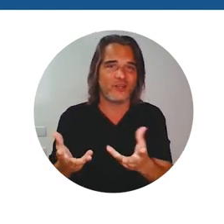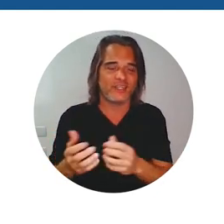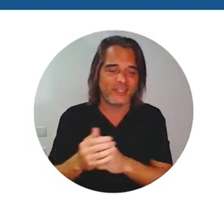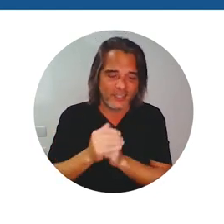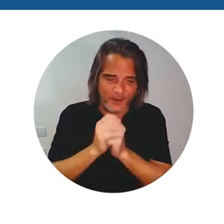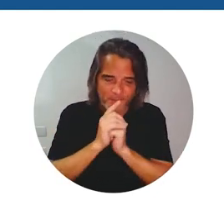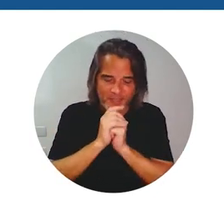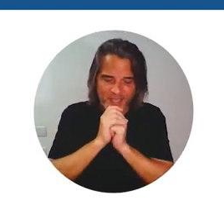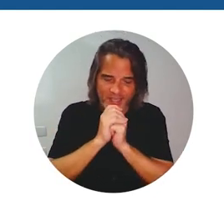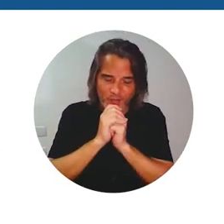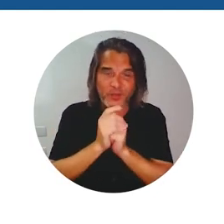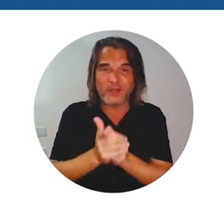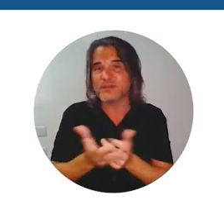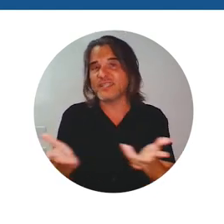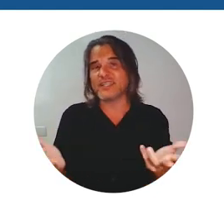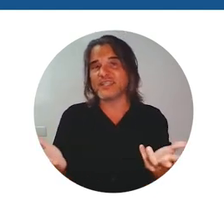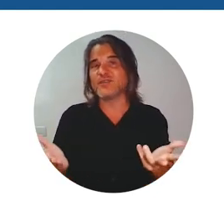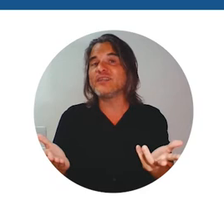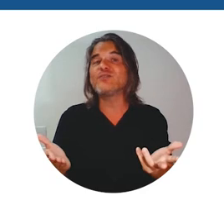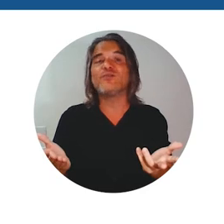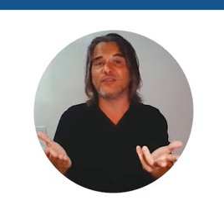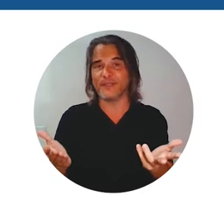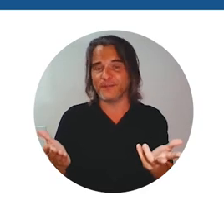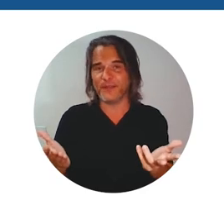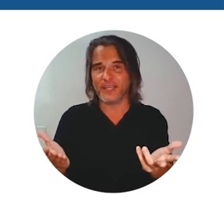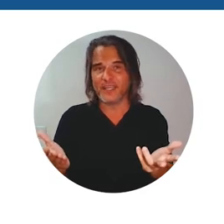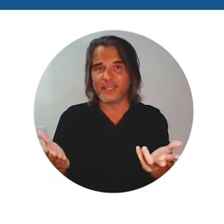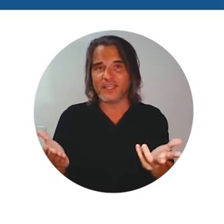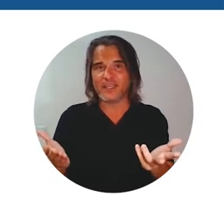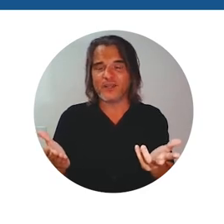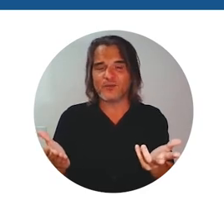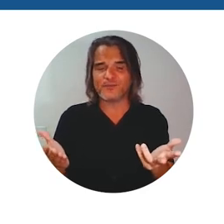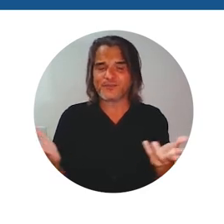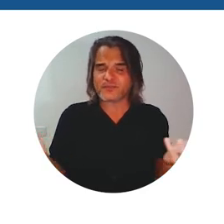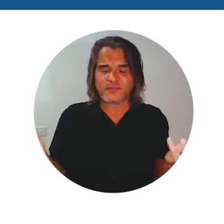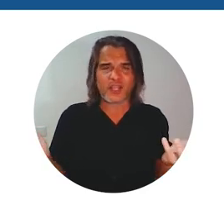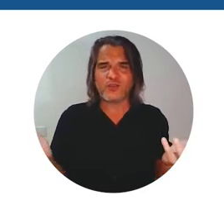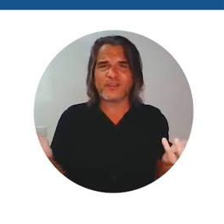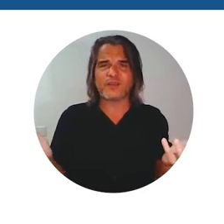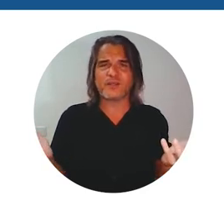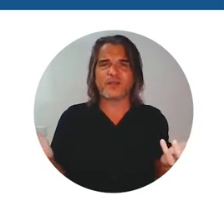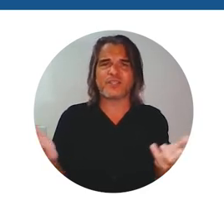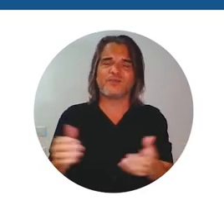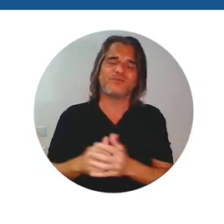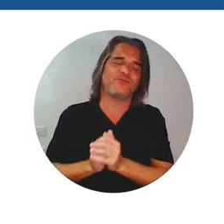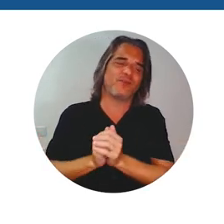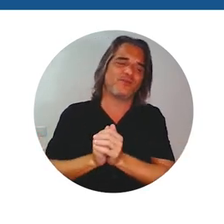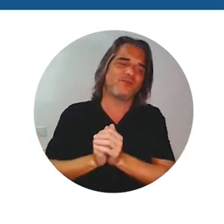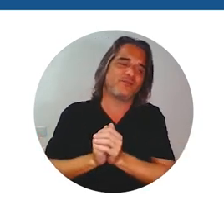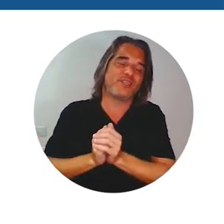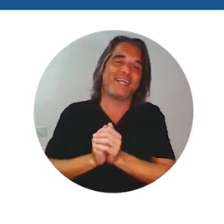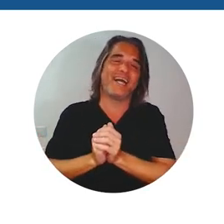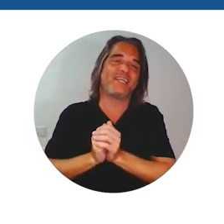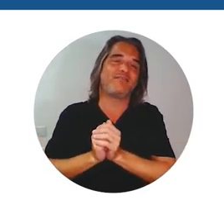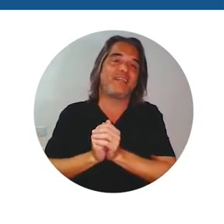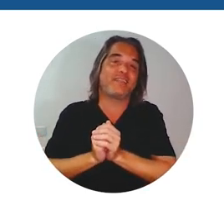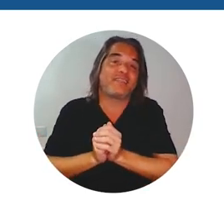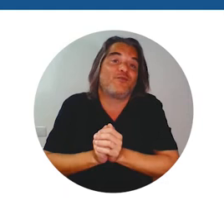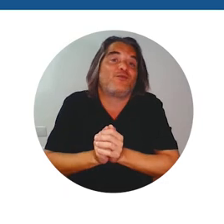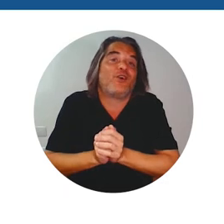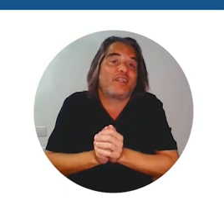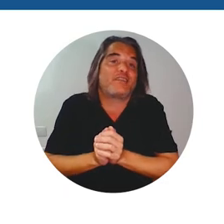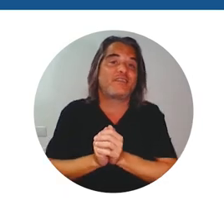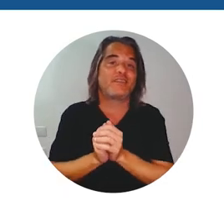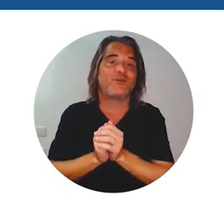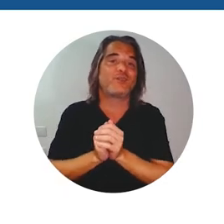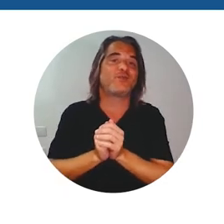conhecendo melhor o problema que você está tentando resolver, né? Então, no final, você pode não chegar em evidências